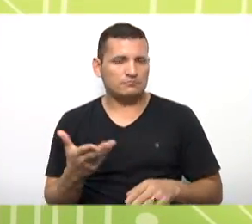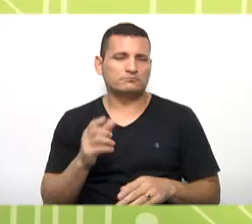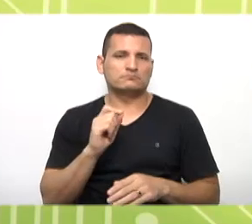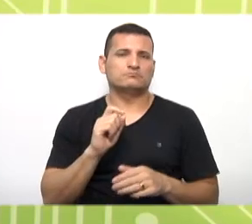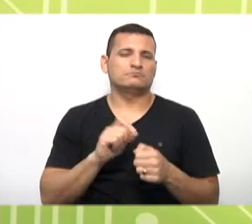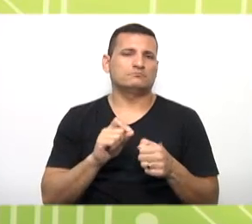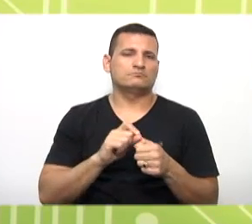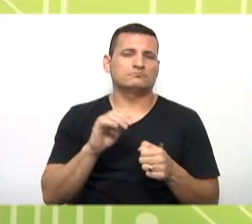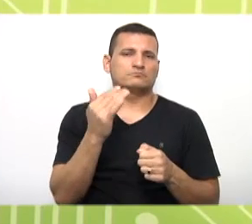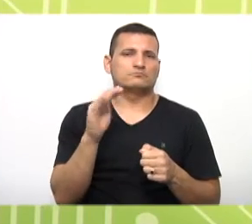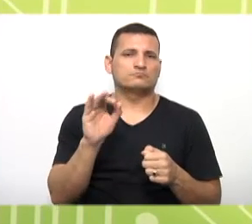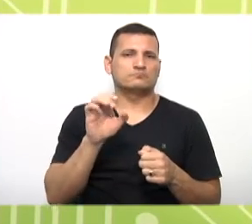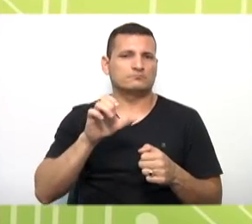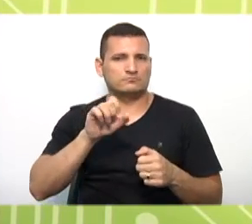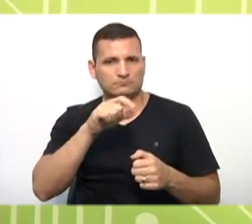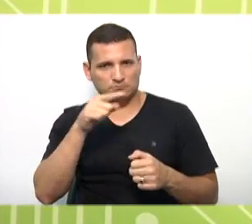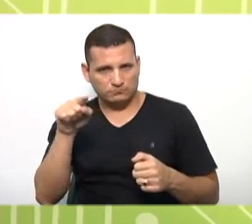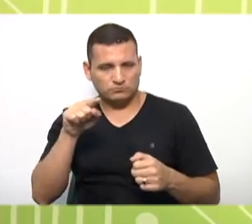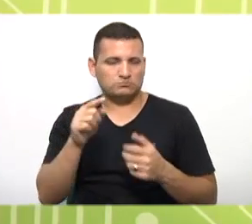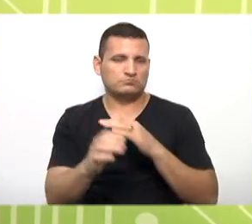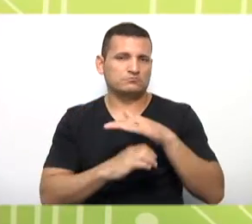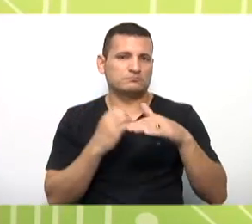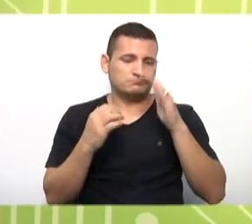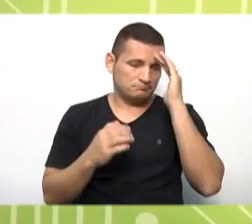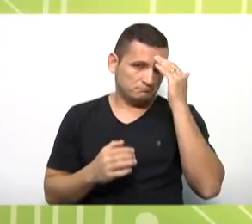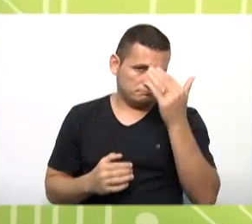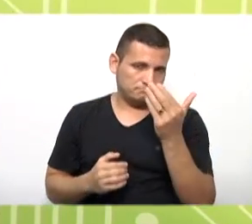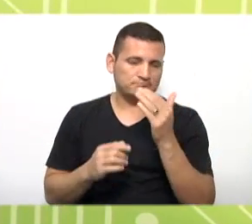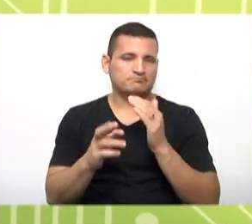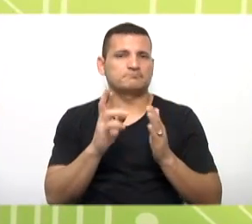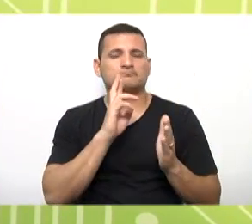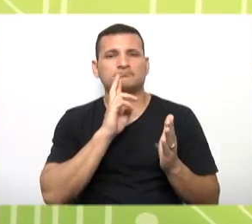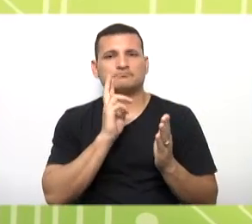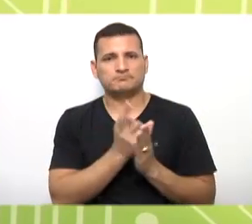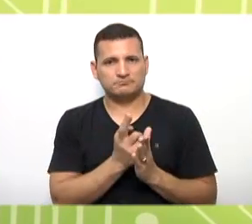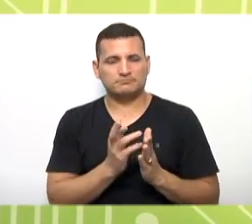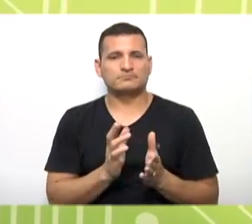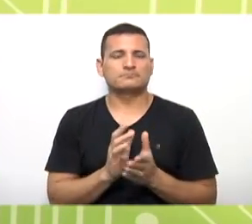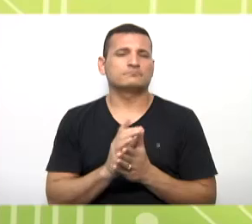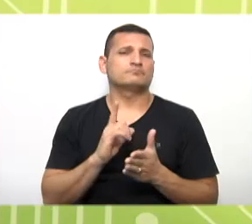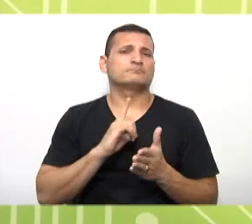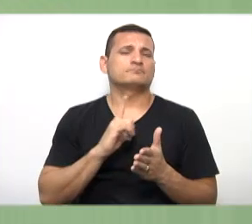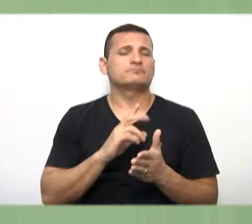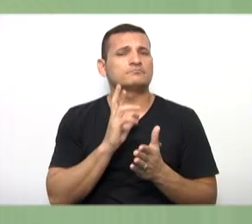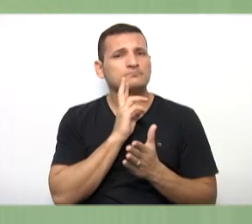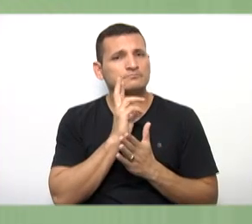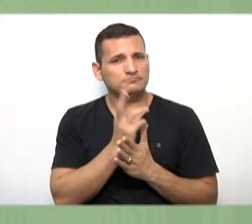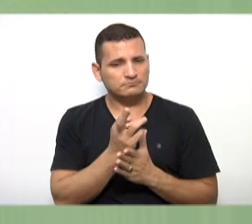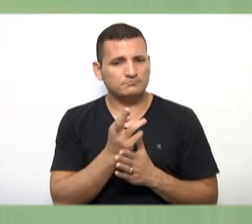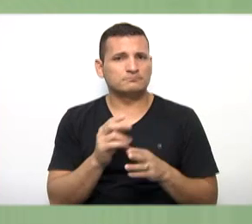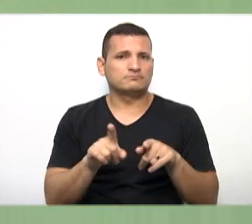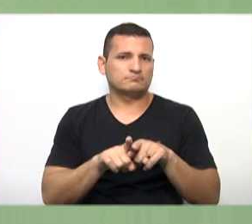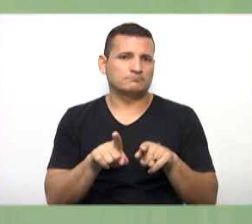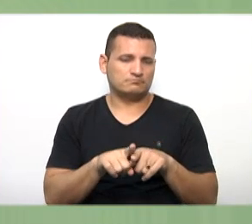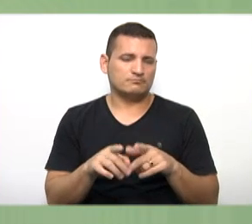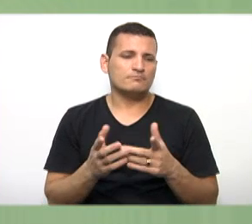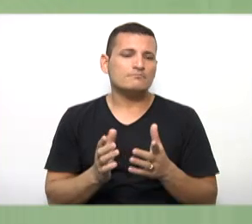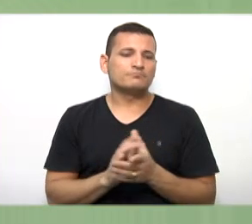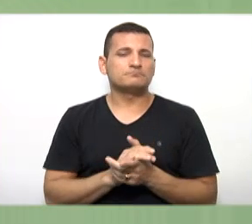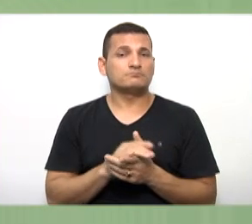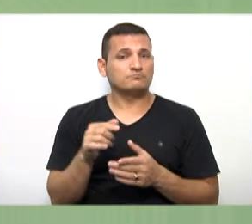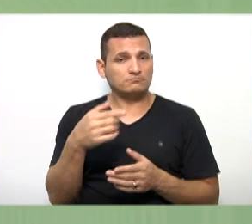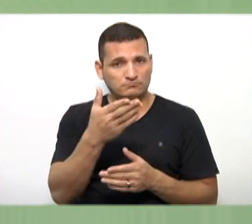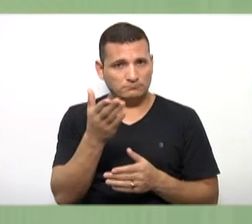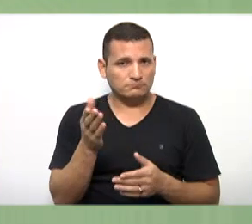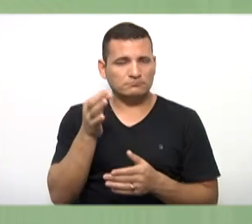da empresa. Muito bem, obrigado pela resposta. Nós trouxemos aqui uma resposta, tá? É isso, vocês estão corretos,